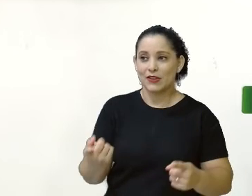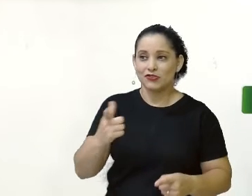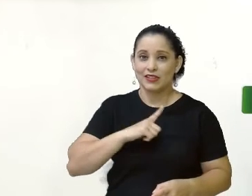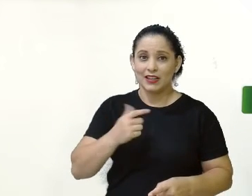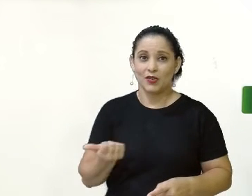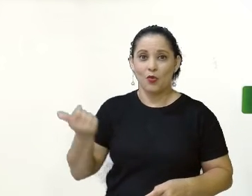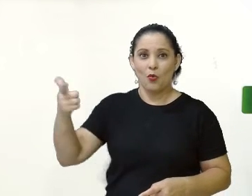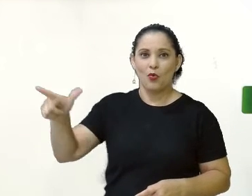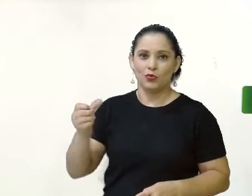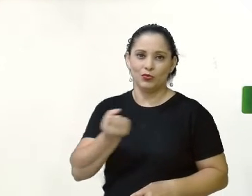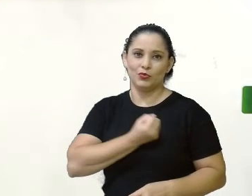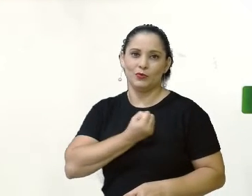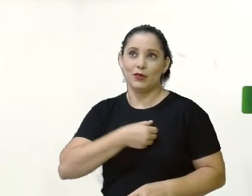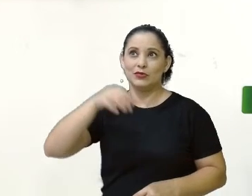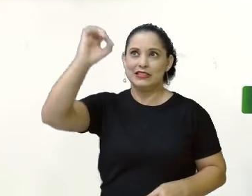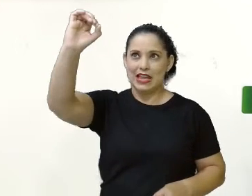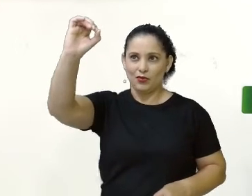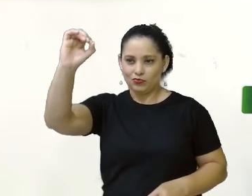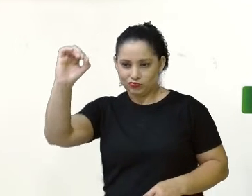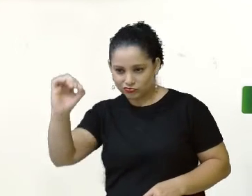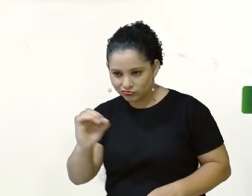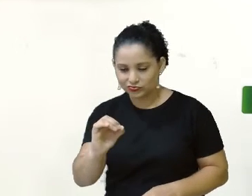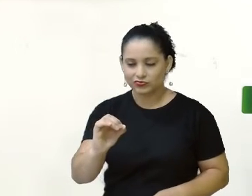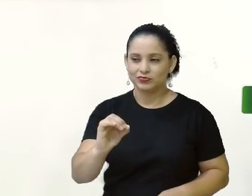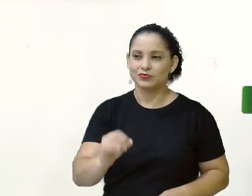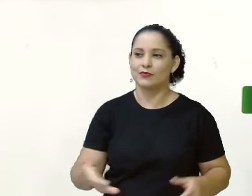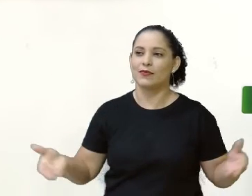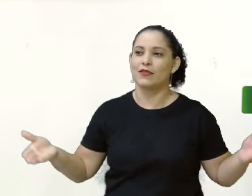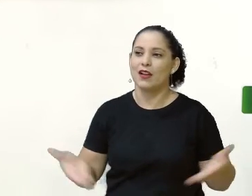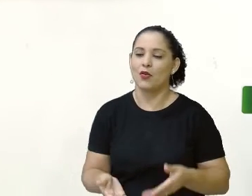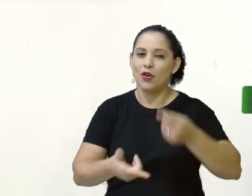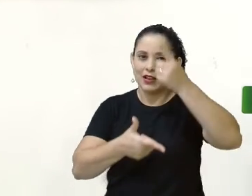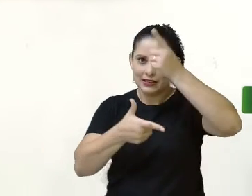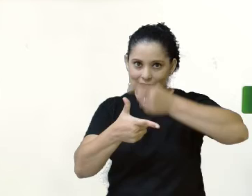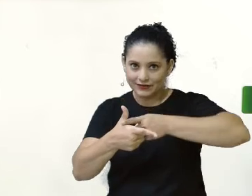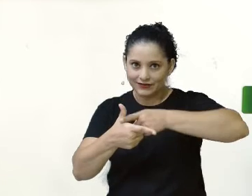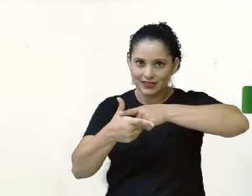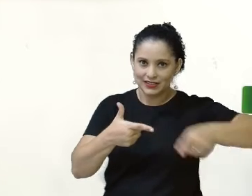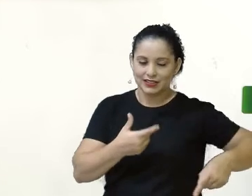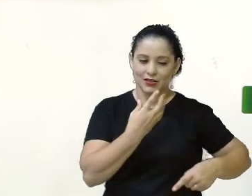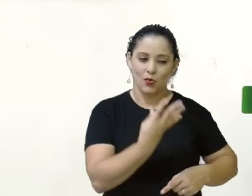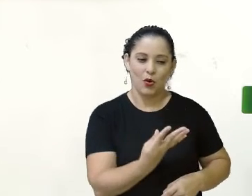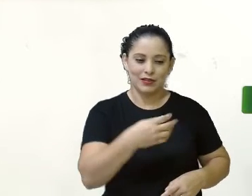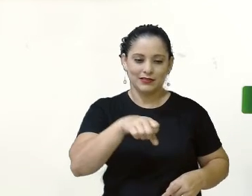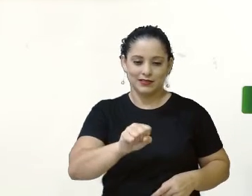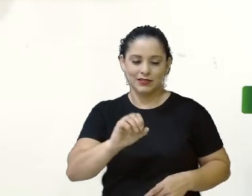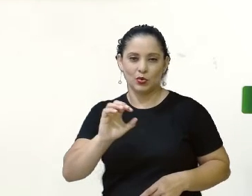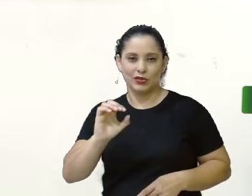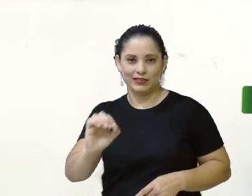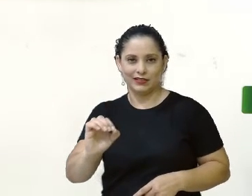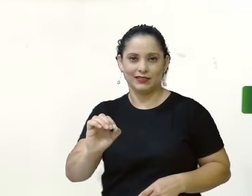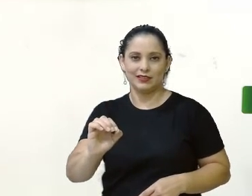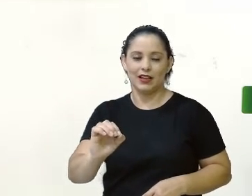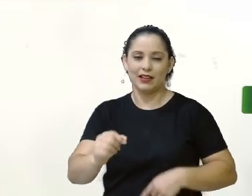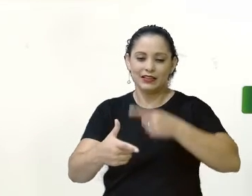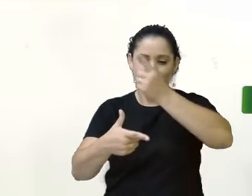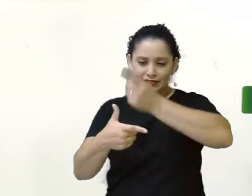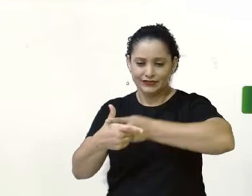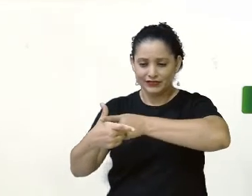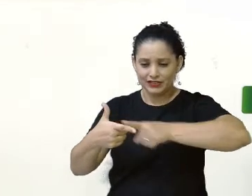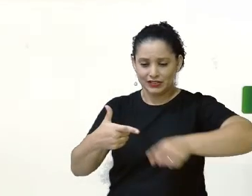número aqui que é o 0. Então, vou fazer a divisão agora de 480 por